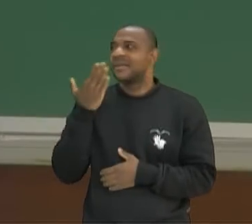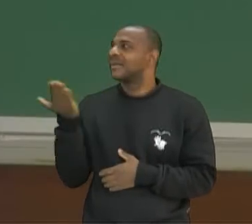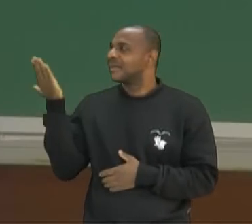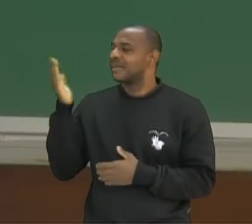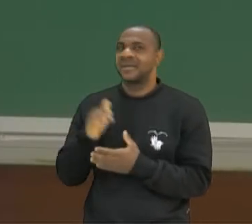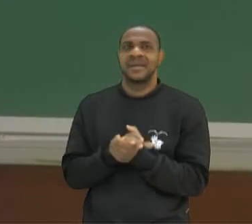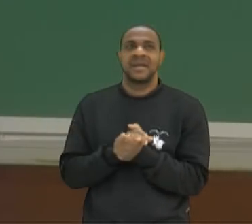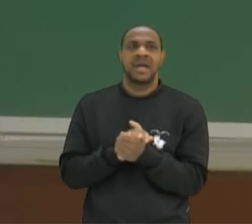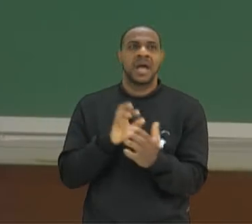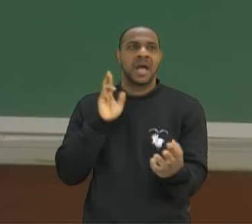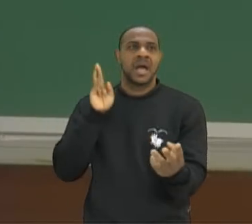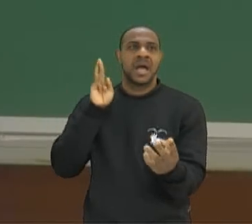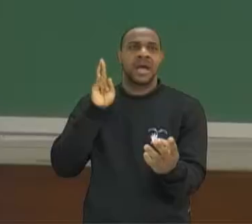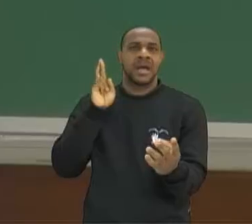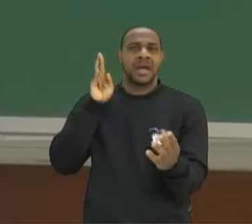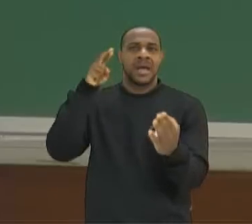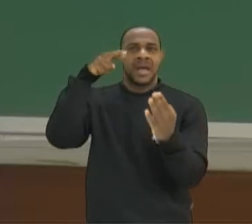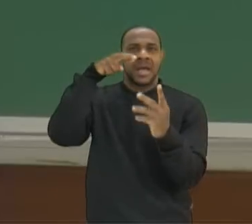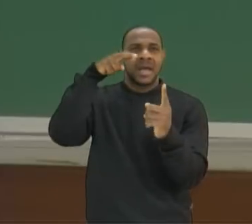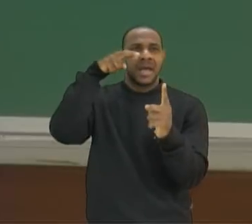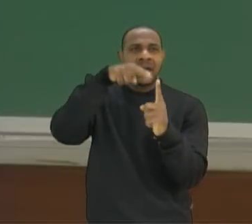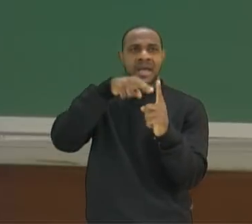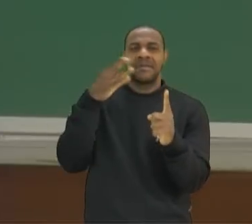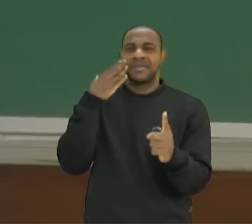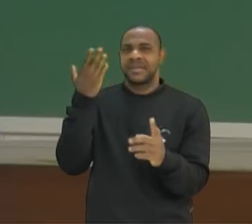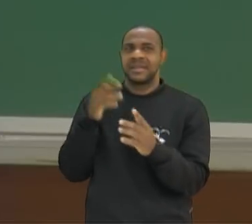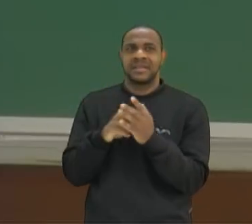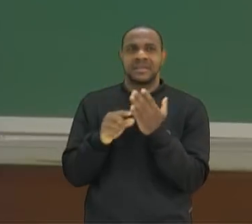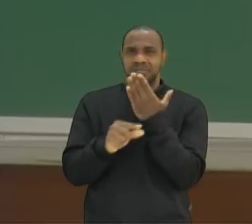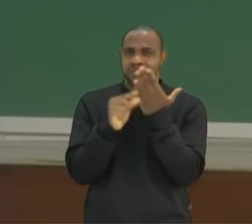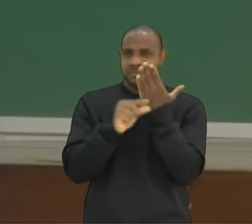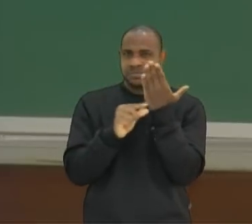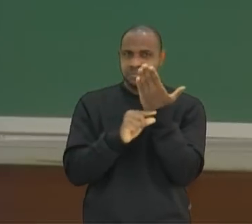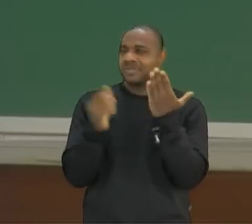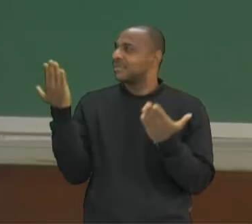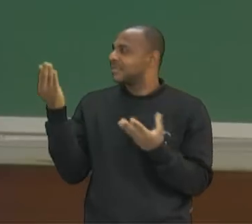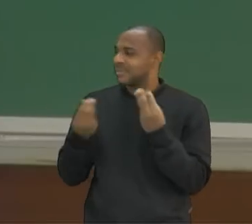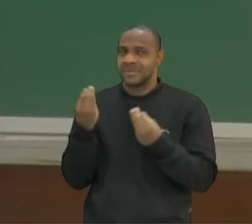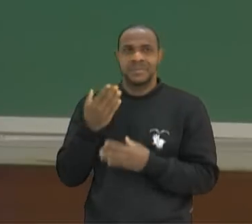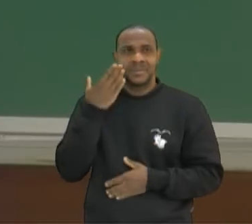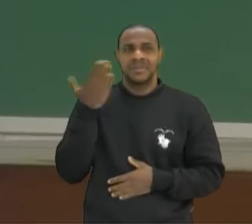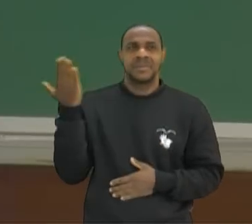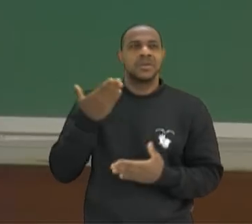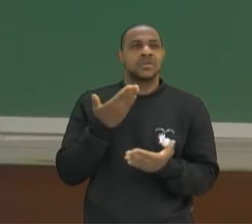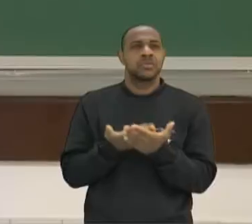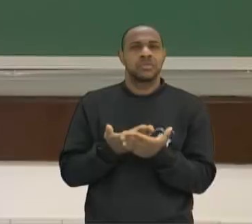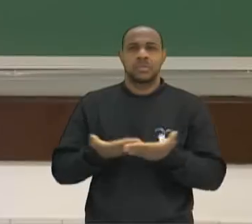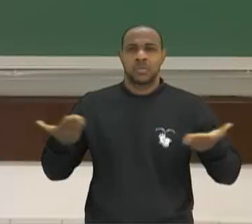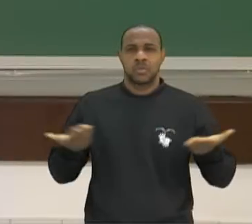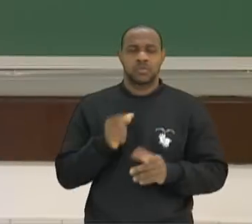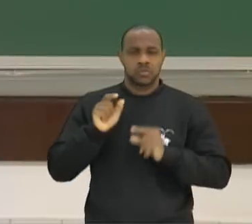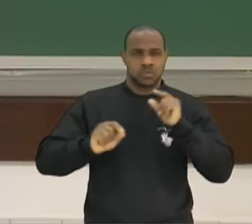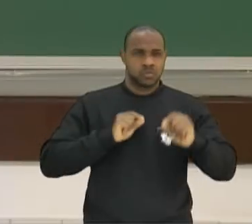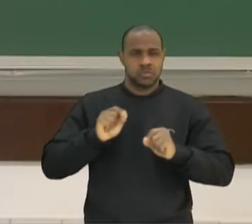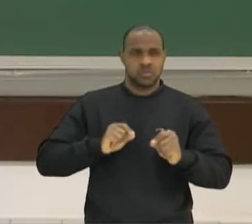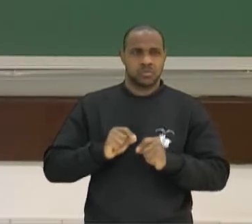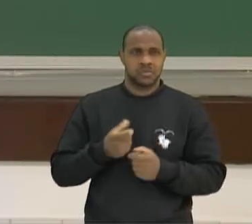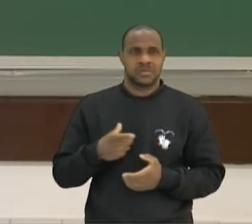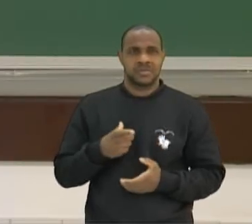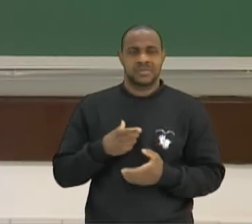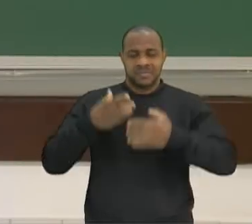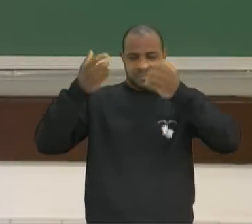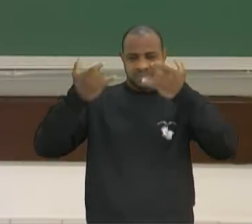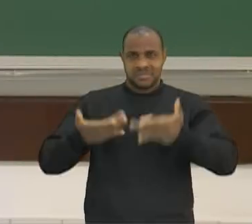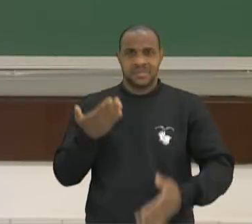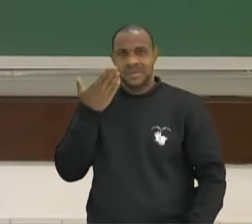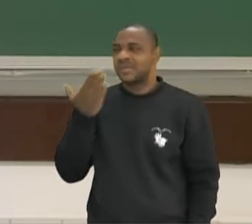né, as referências da onde a teacher tirou essa aula. O que nós estudamos hoje, então? Nós demos um grande